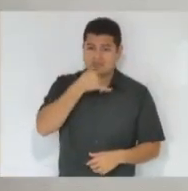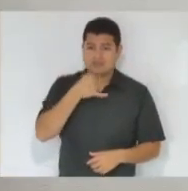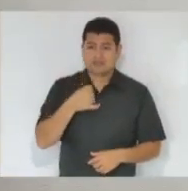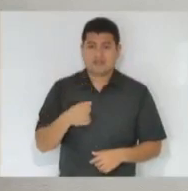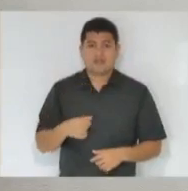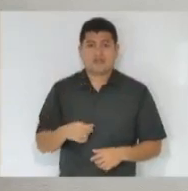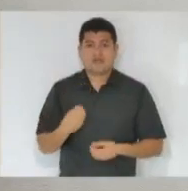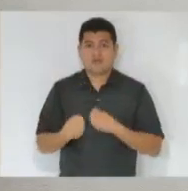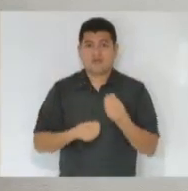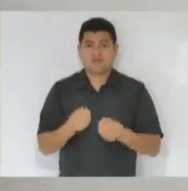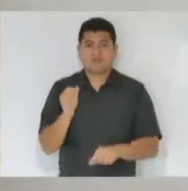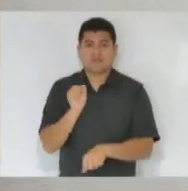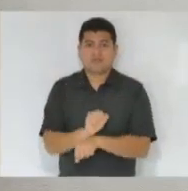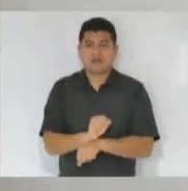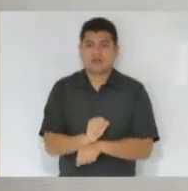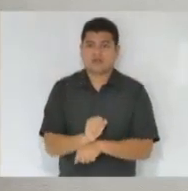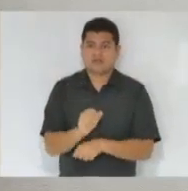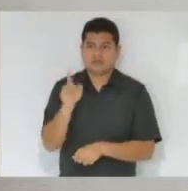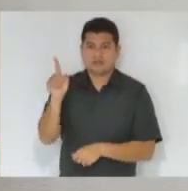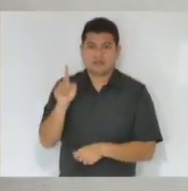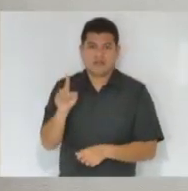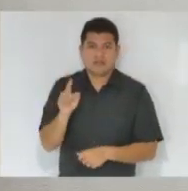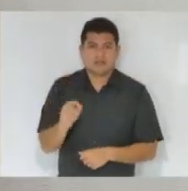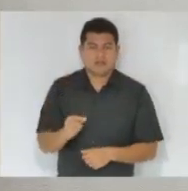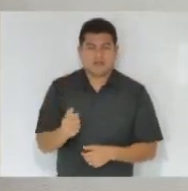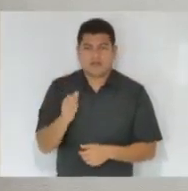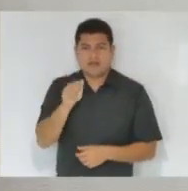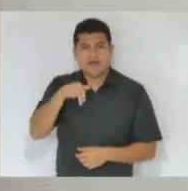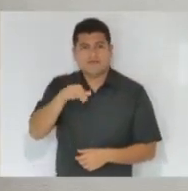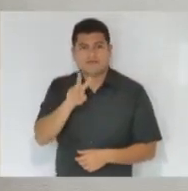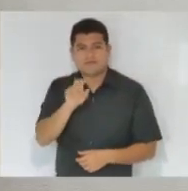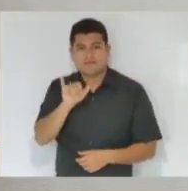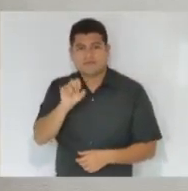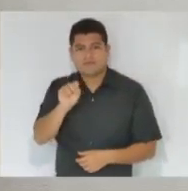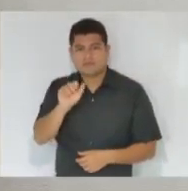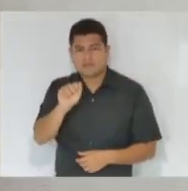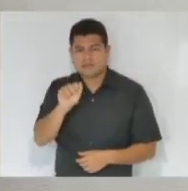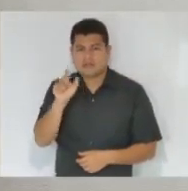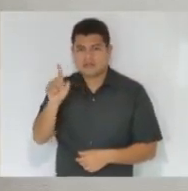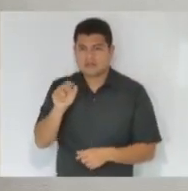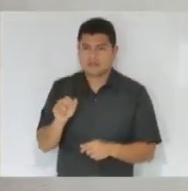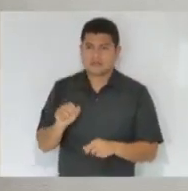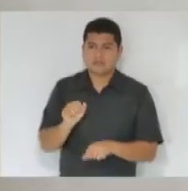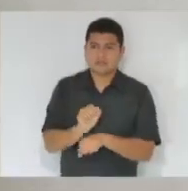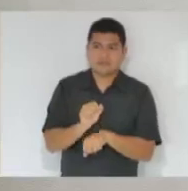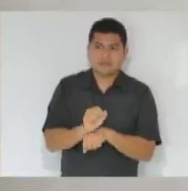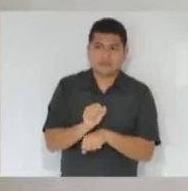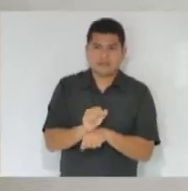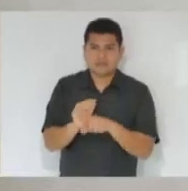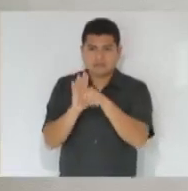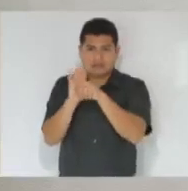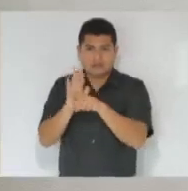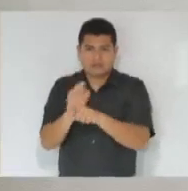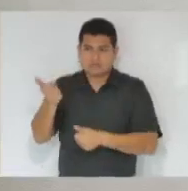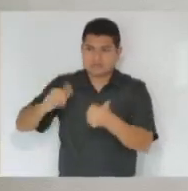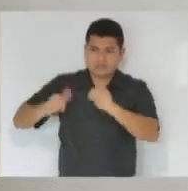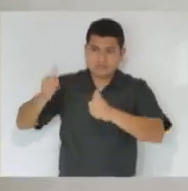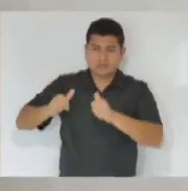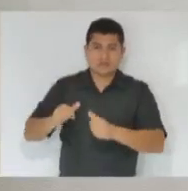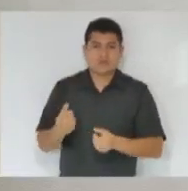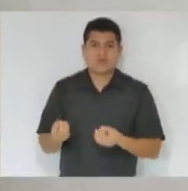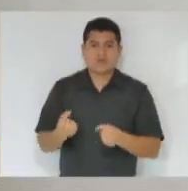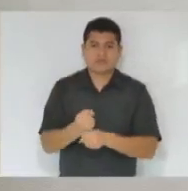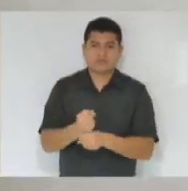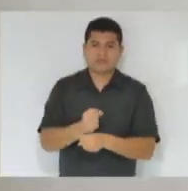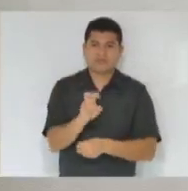parados na Anvisa para serem autorizados a ser usados aqui dentro do país, às vezes 3, 4, 5 anos. Então,